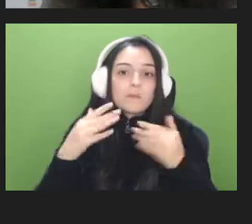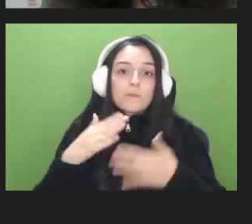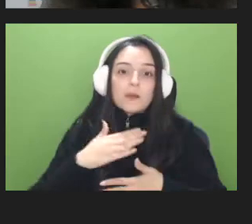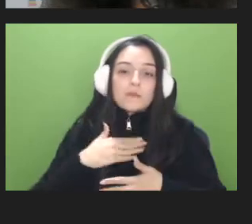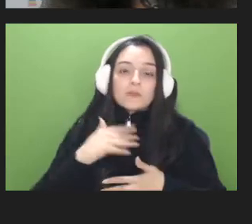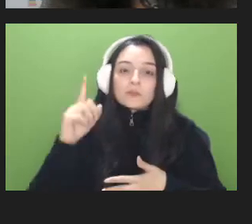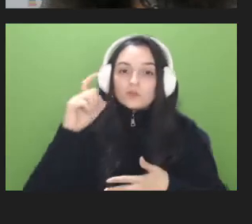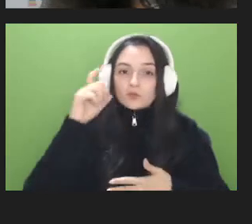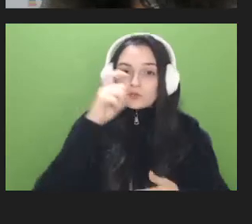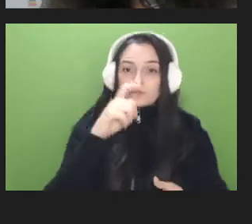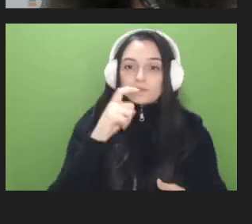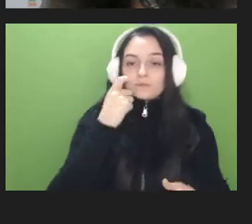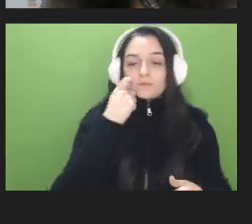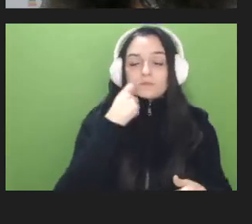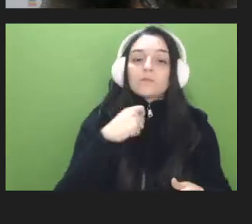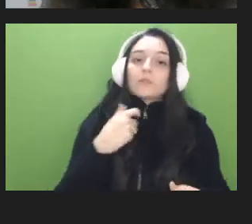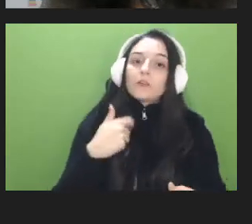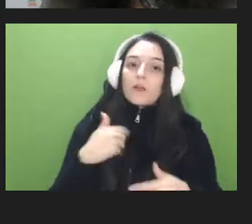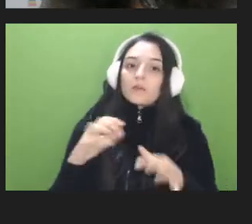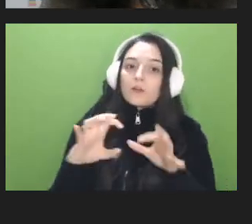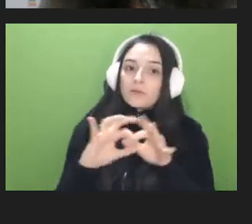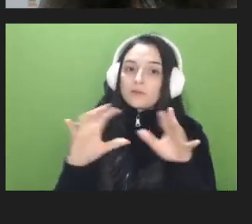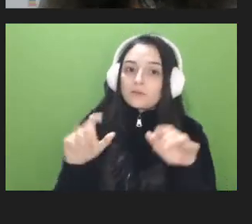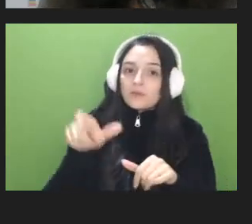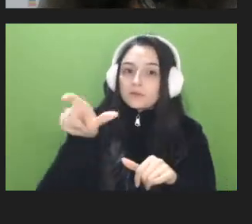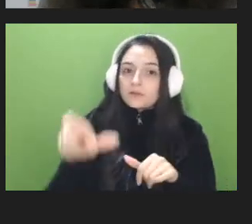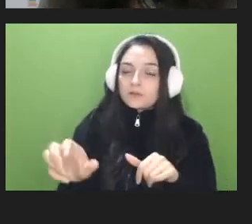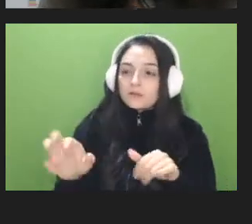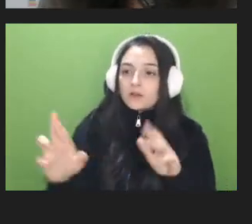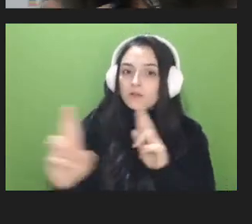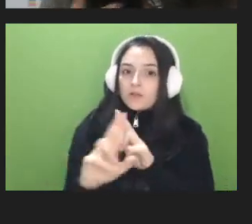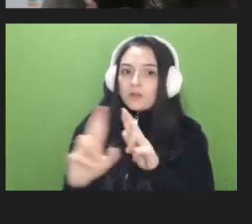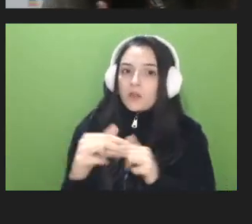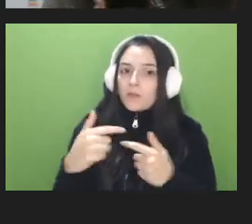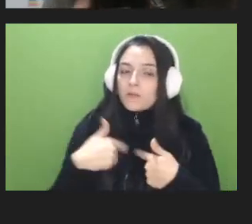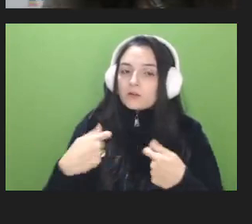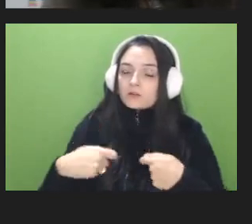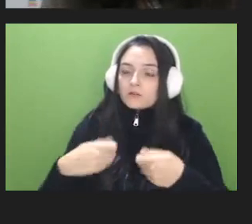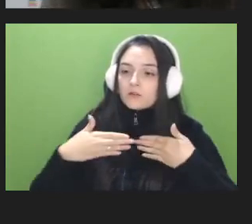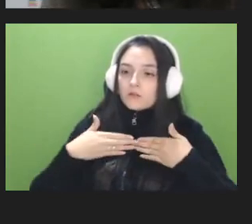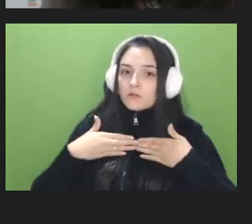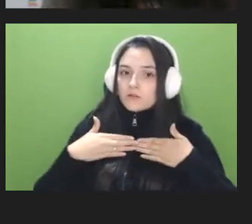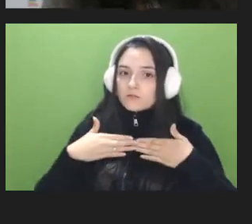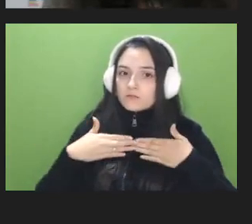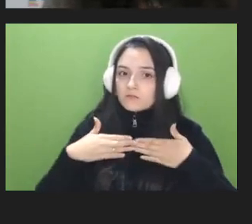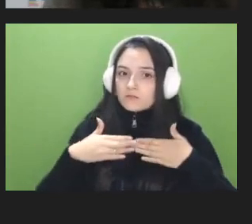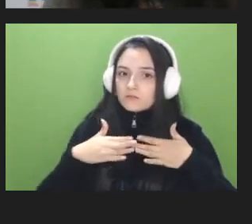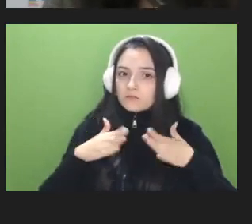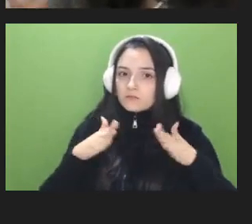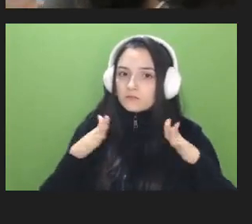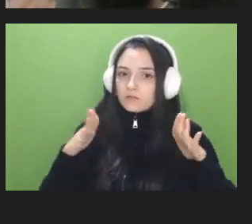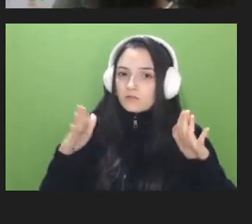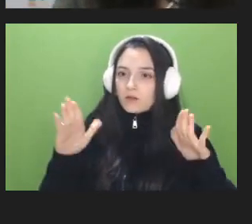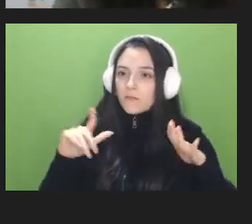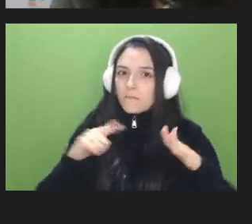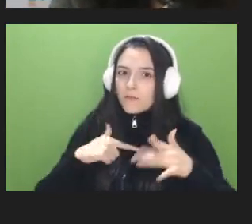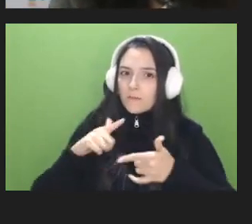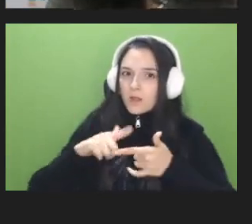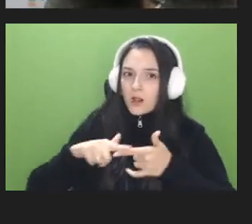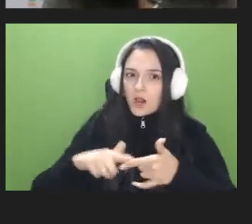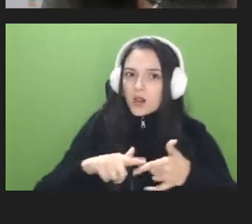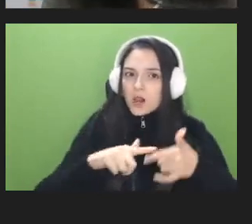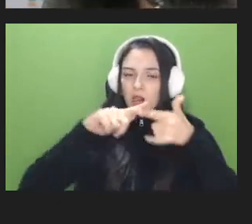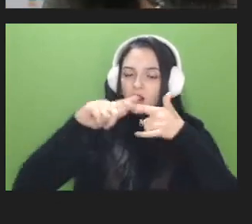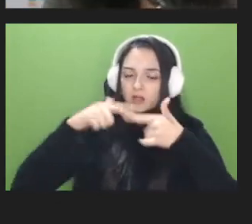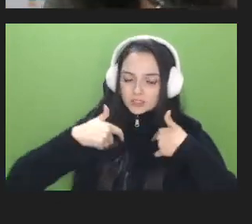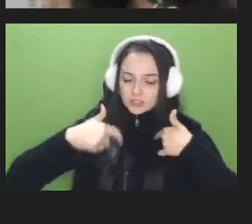eu me disponibilizar para uma relação com outro, eu preciso estar vulnerável. Eu preciso mostrar aquilo que tem de ferida em mim, né? Dentro de uma cultura que diz